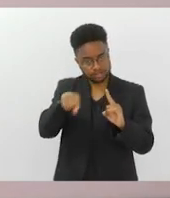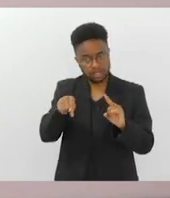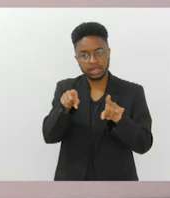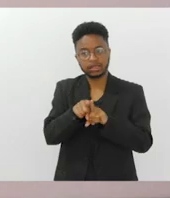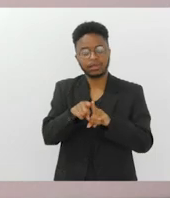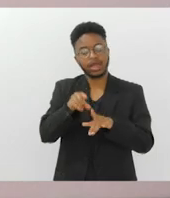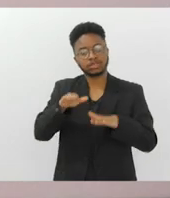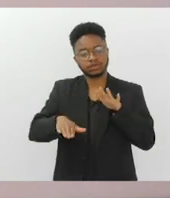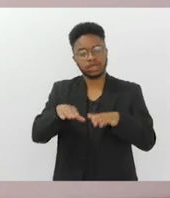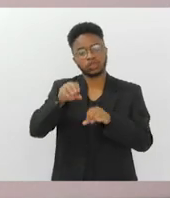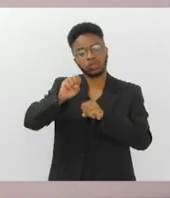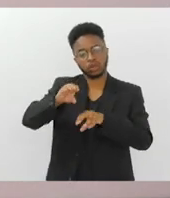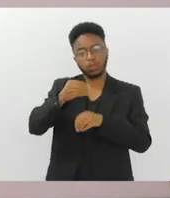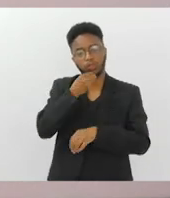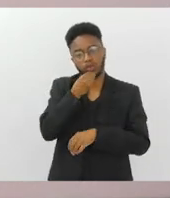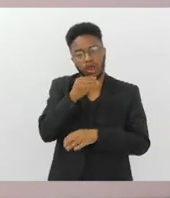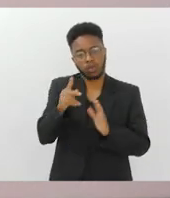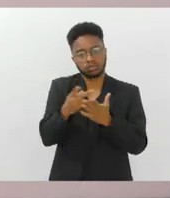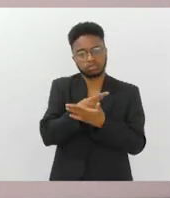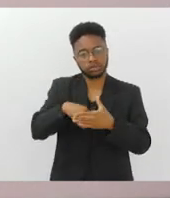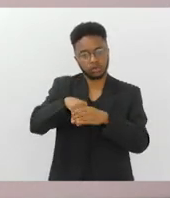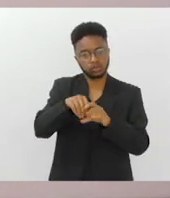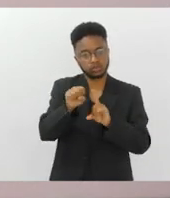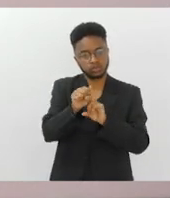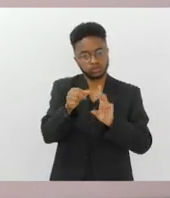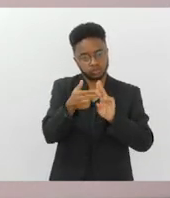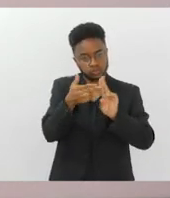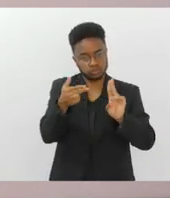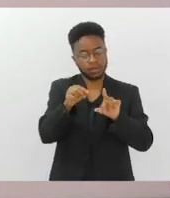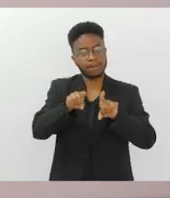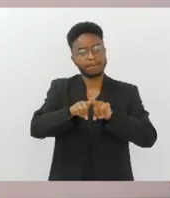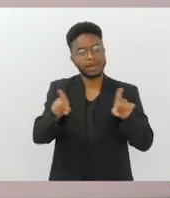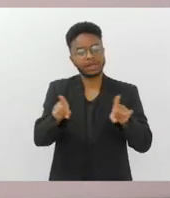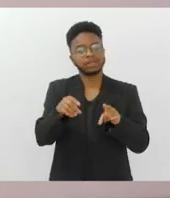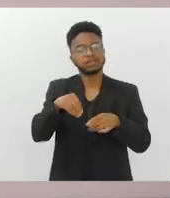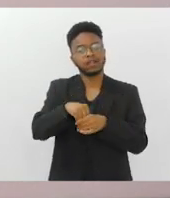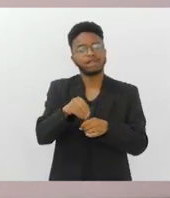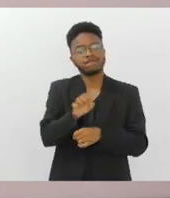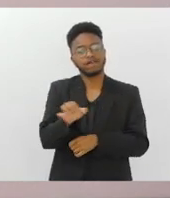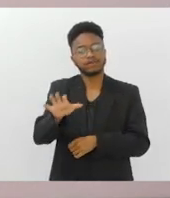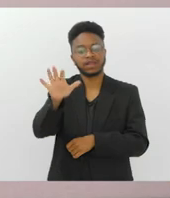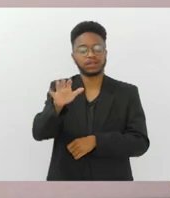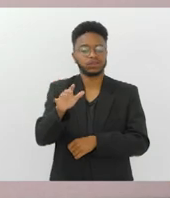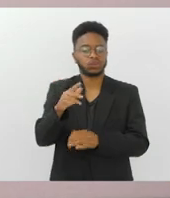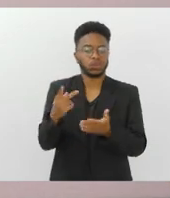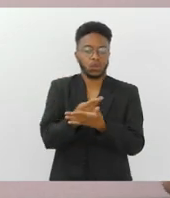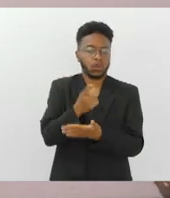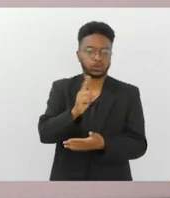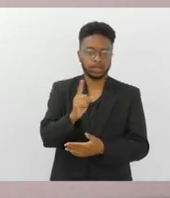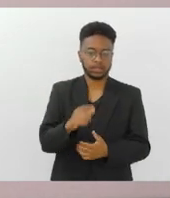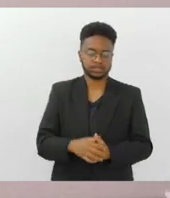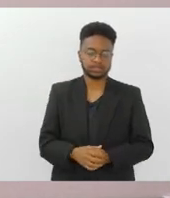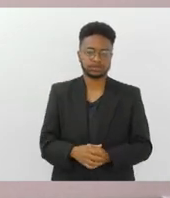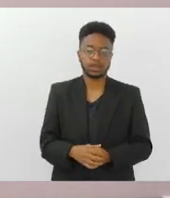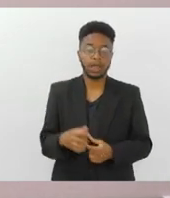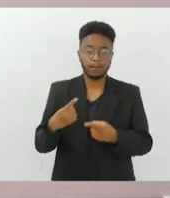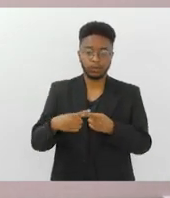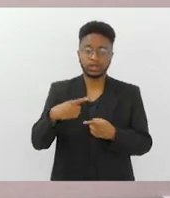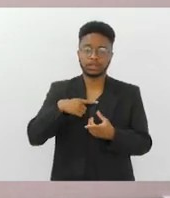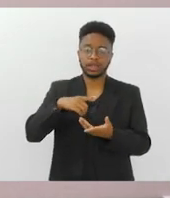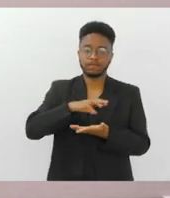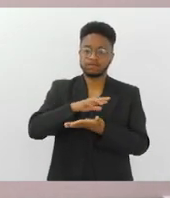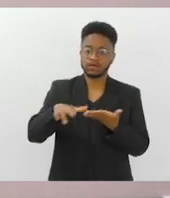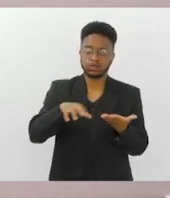poderia acontecer dentro do SUS, na favela acontece de forma atravessada ou não acontece. São muitas unidades de saúde